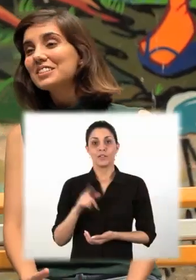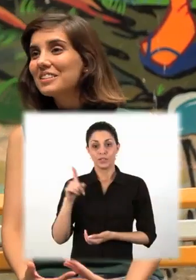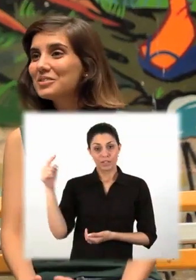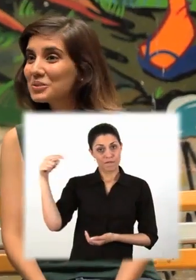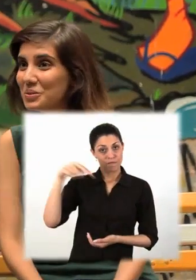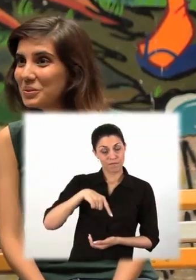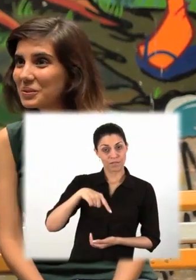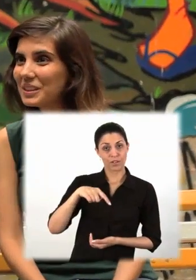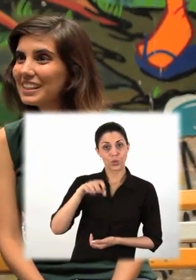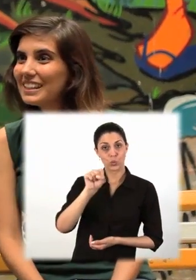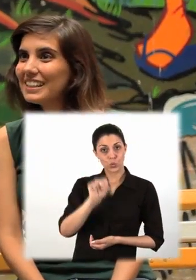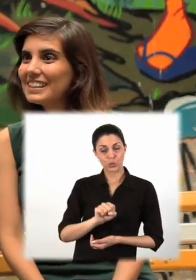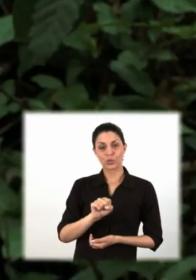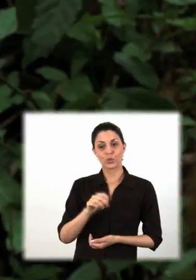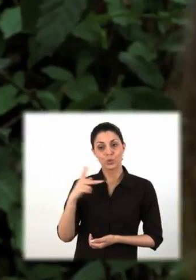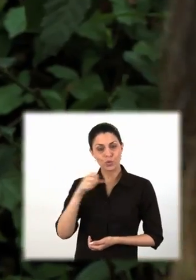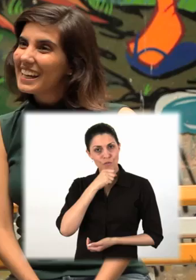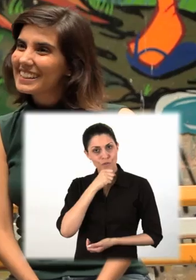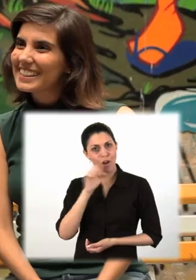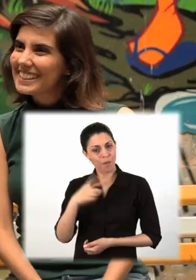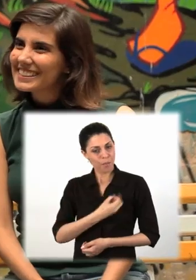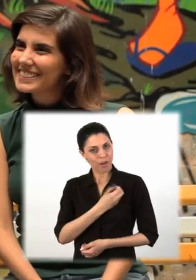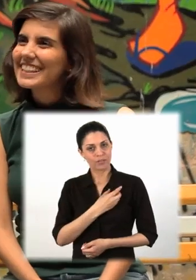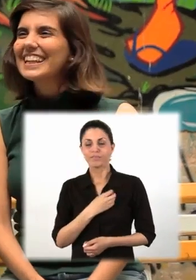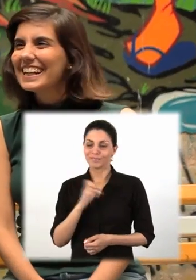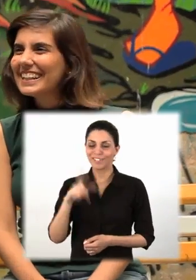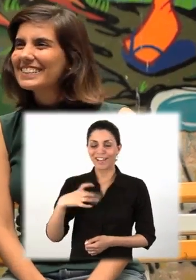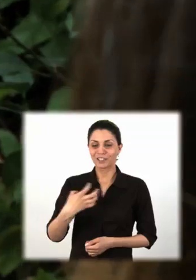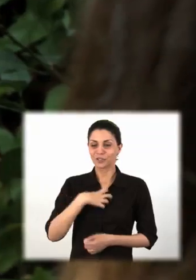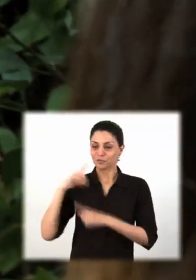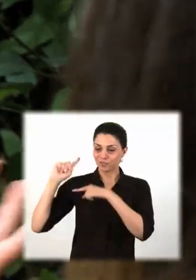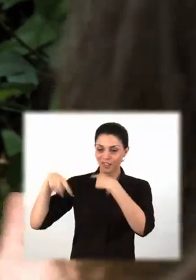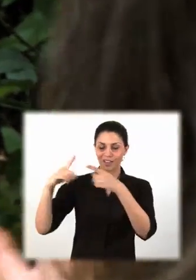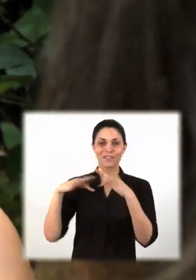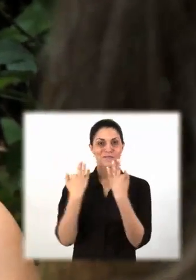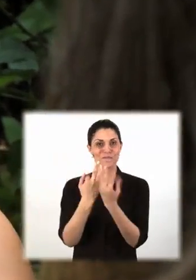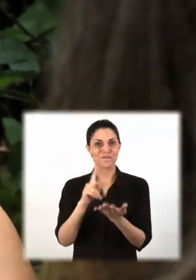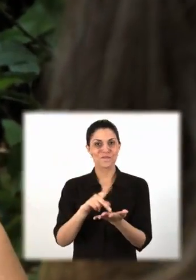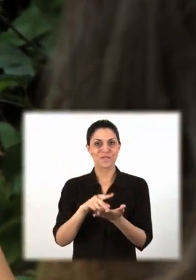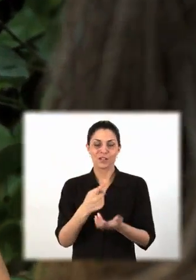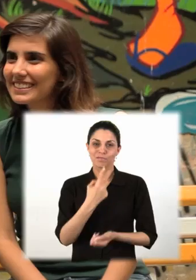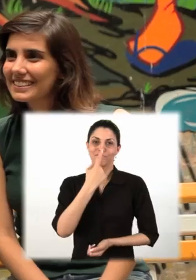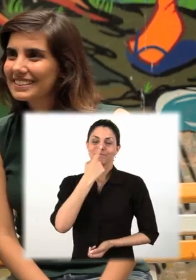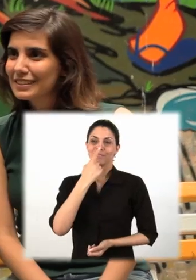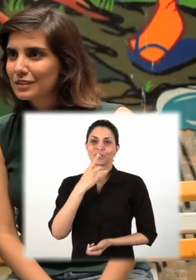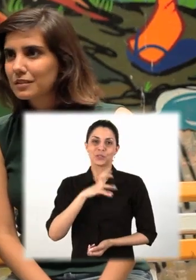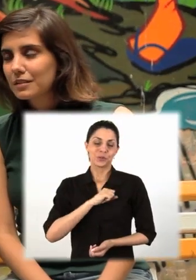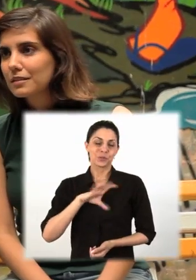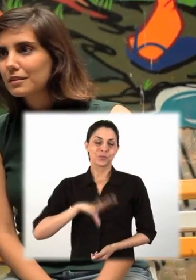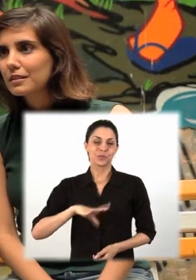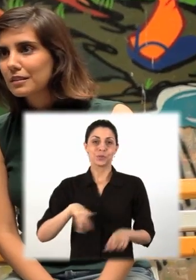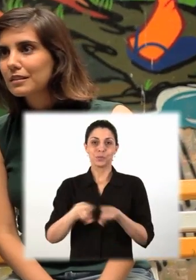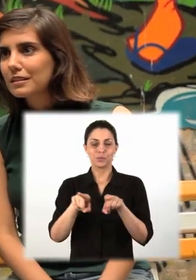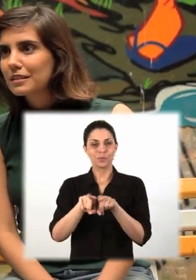Então você veio do Sul? Do Sul. Sua avó é poeta, é isso? Que legal! É a veia artística da família, assim, né? Que também tem tudo a ver,